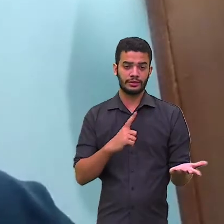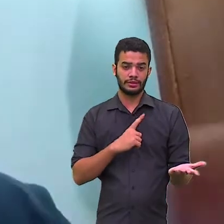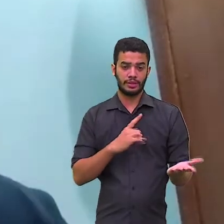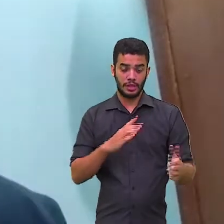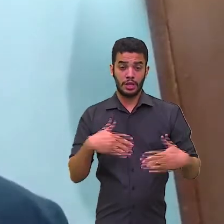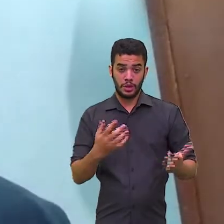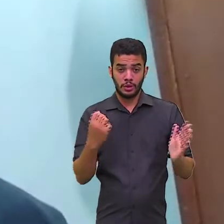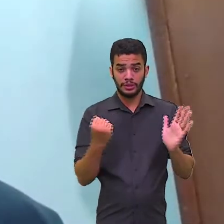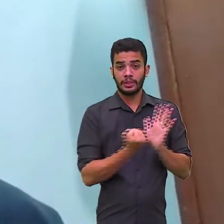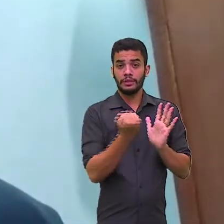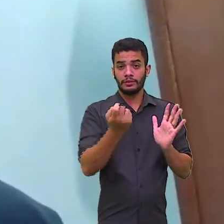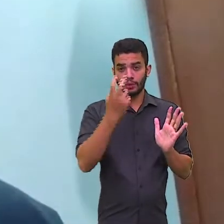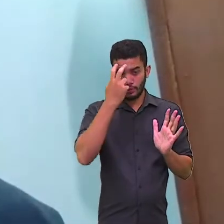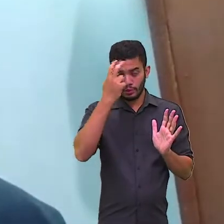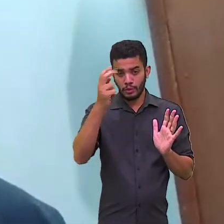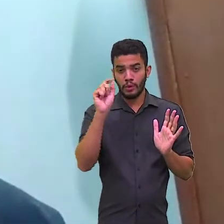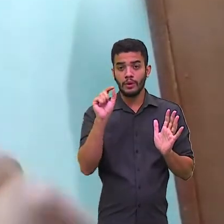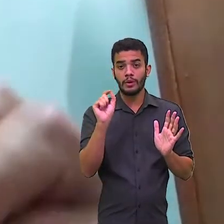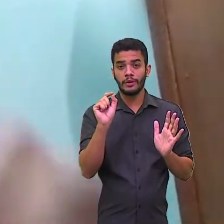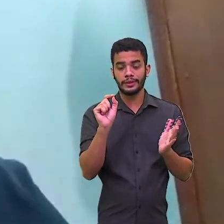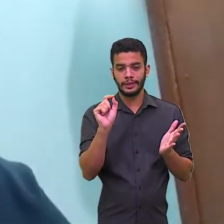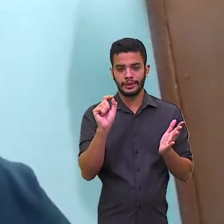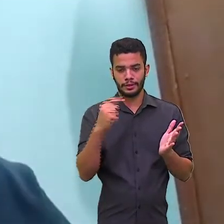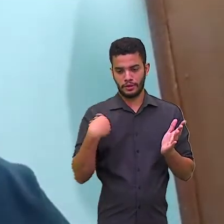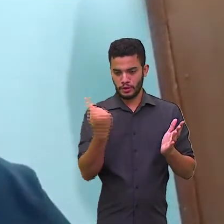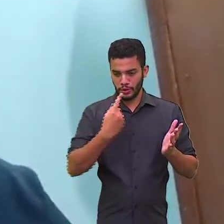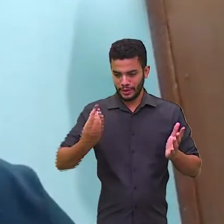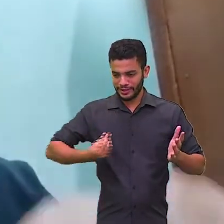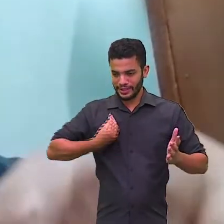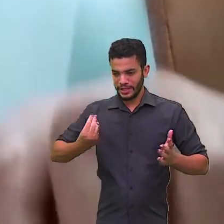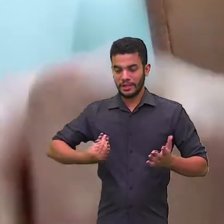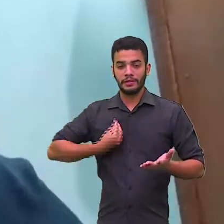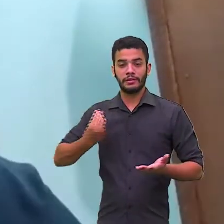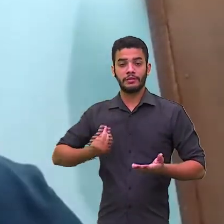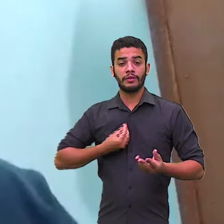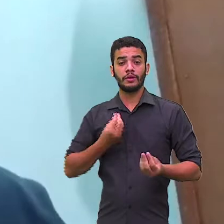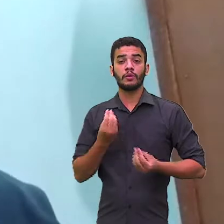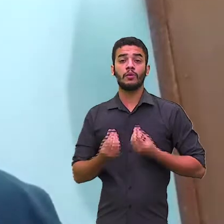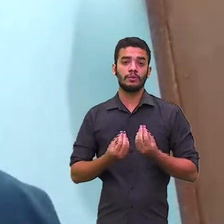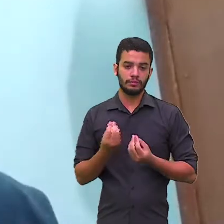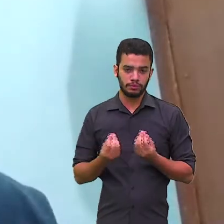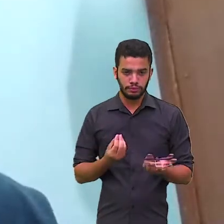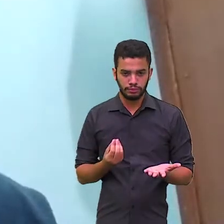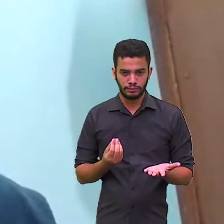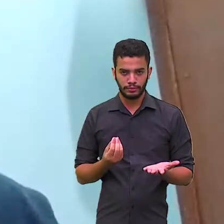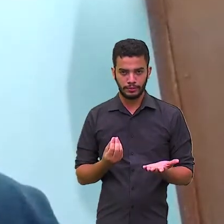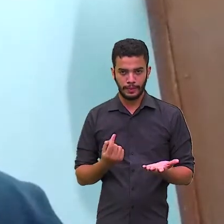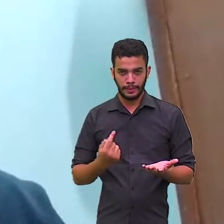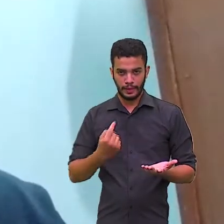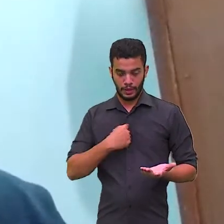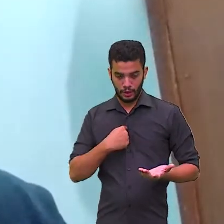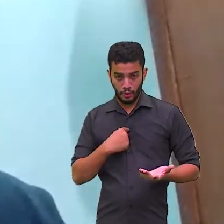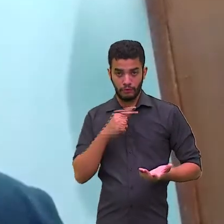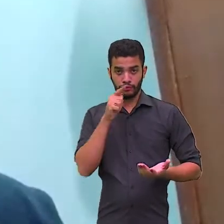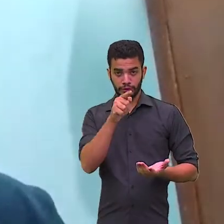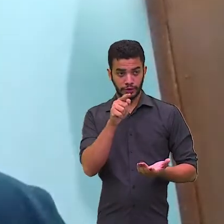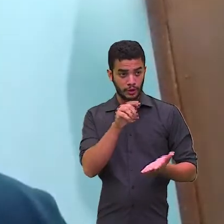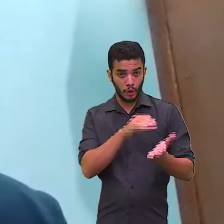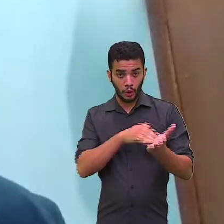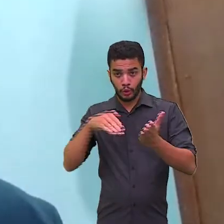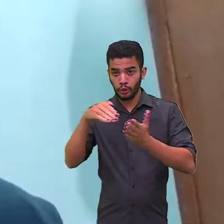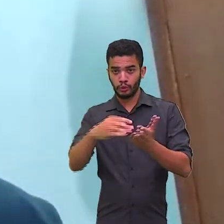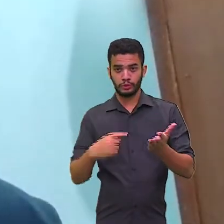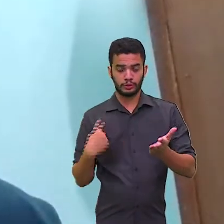praticamente tudo aquilo que a gente vive. O patrimônio cultural começa com cada um de nós. Cada um de nós tem